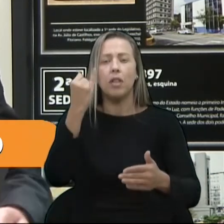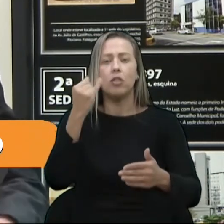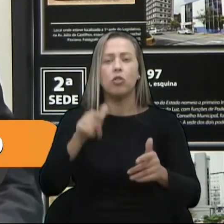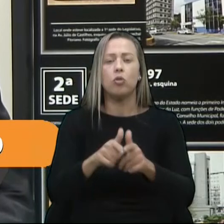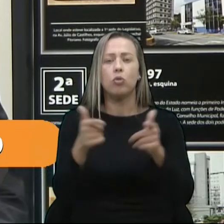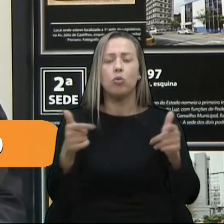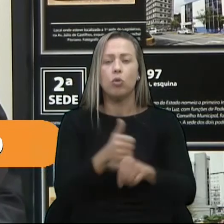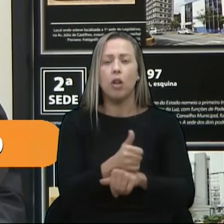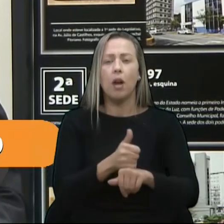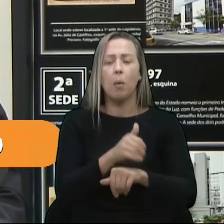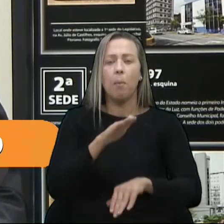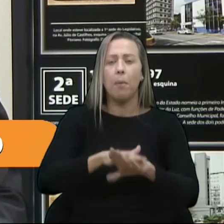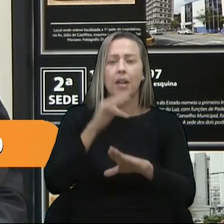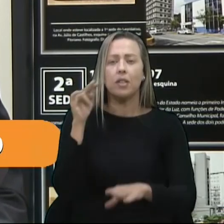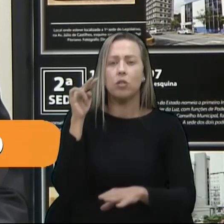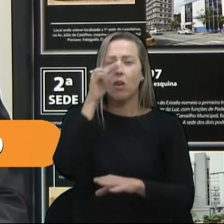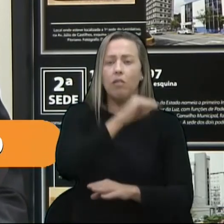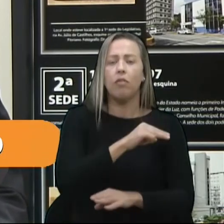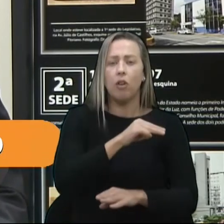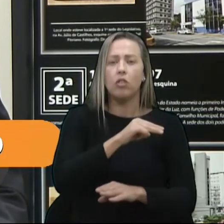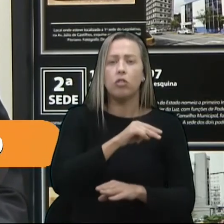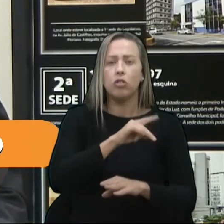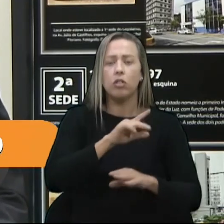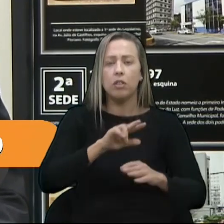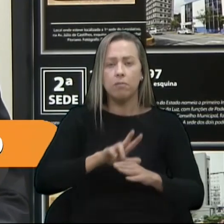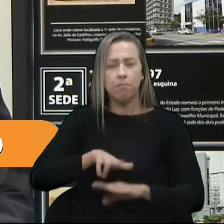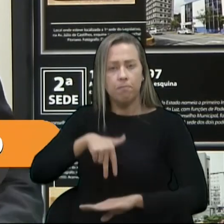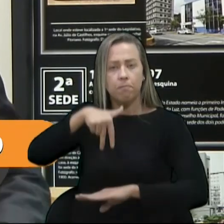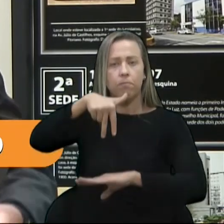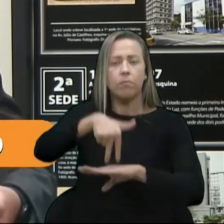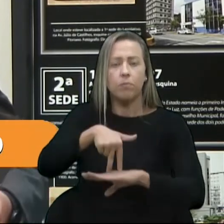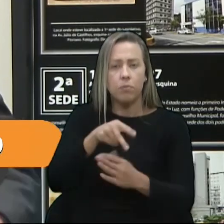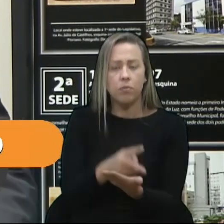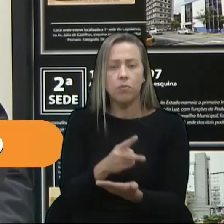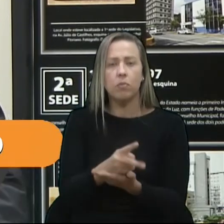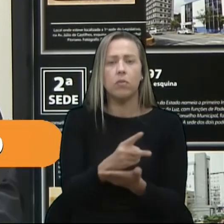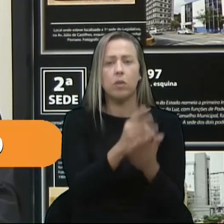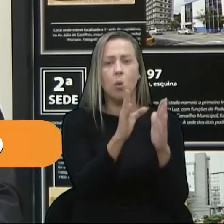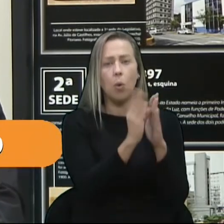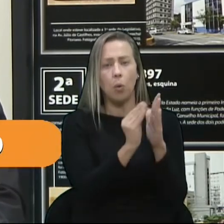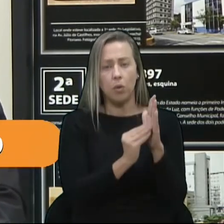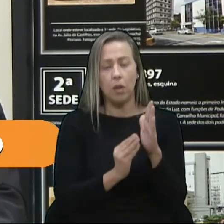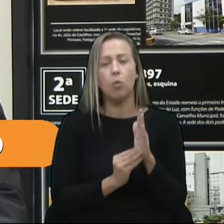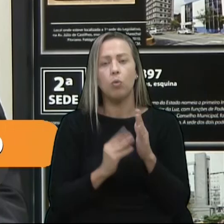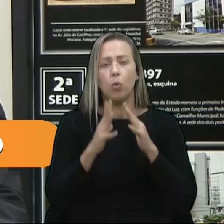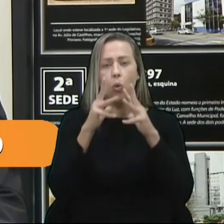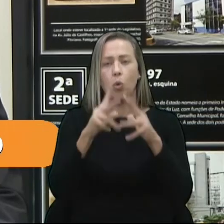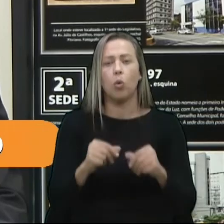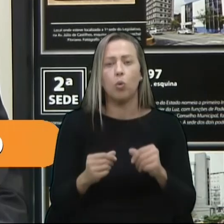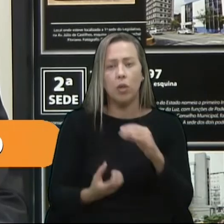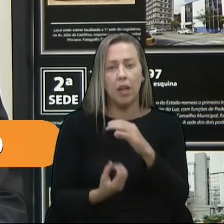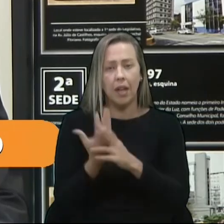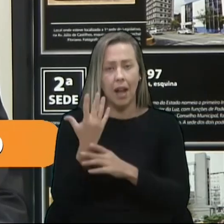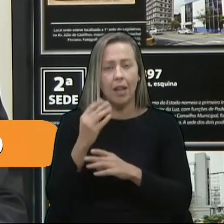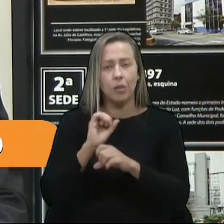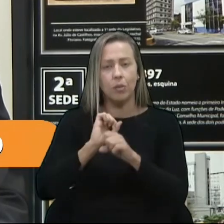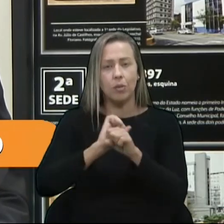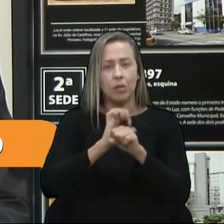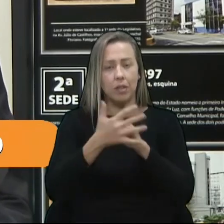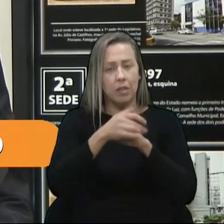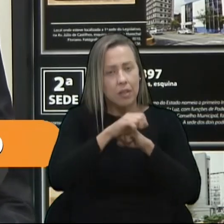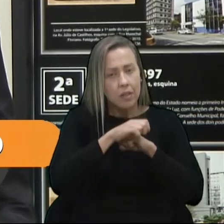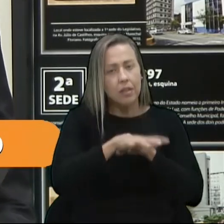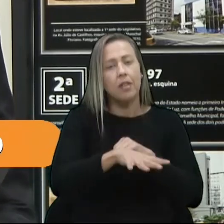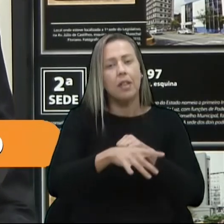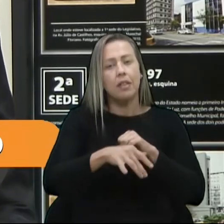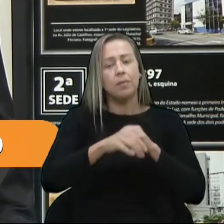mais fortes, a sustentarem, digamos assim, o conteúdo que é produzido. Então o sujeito